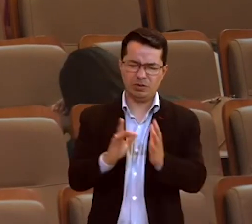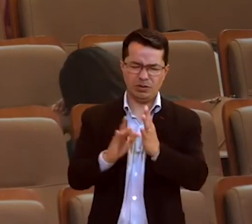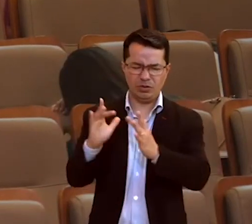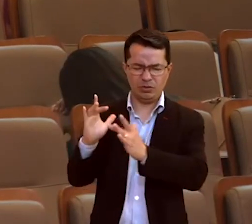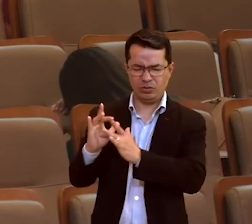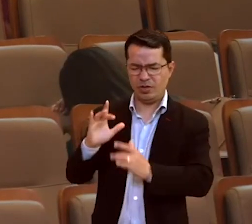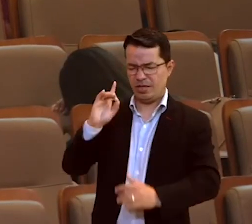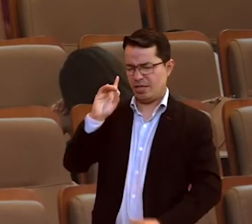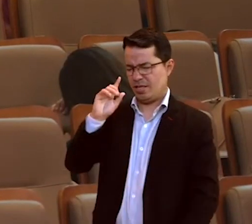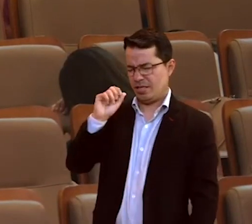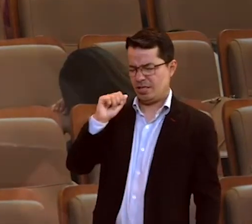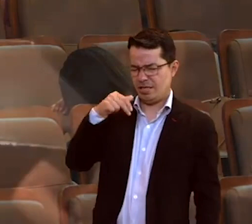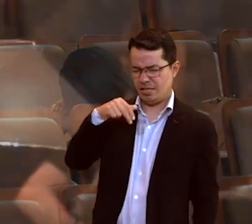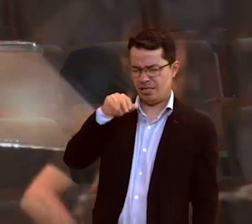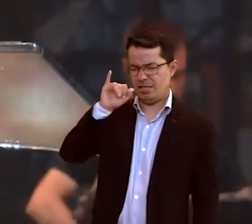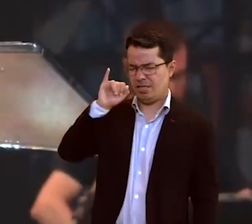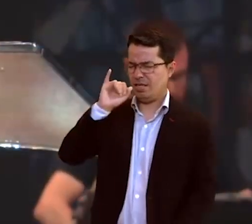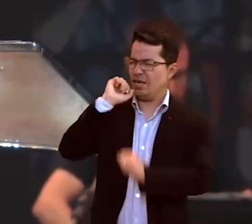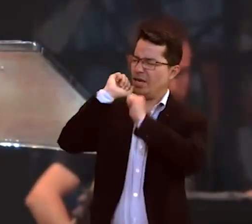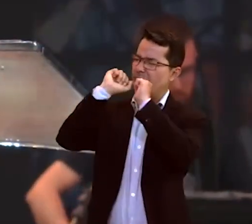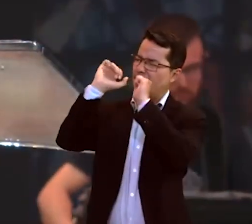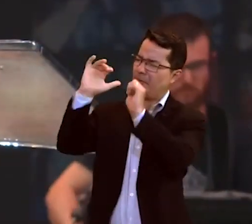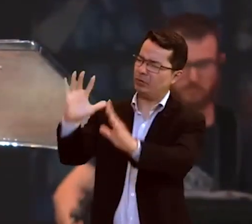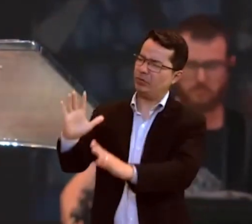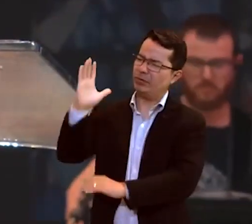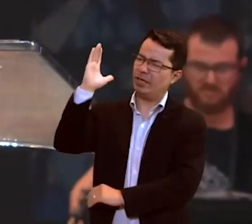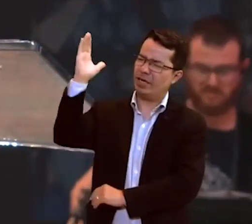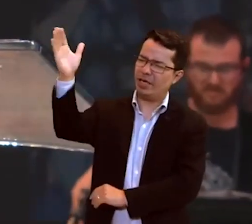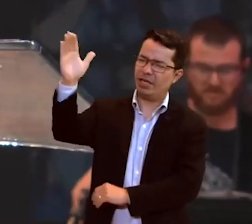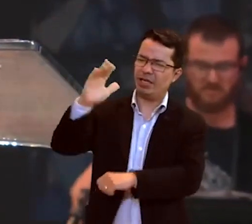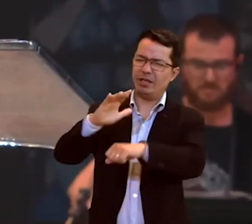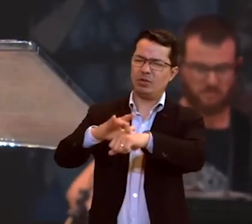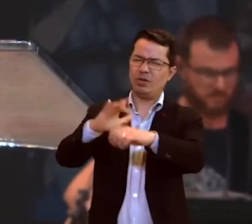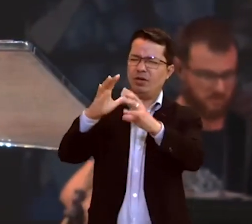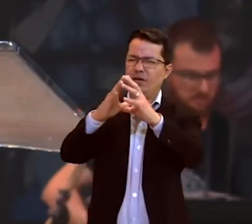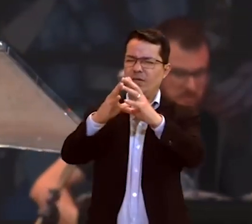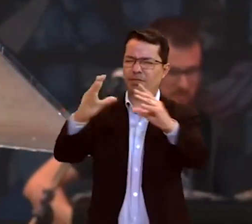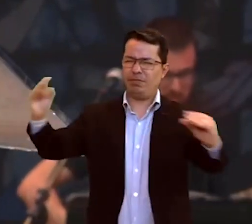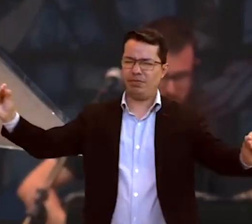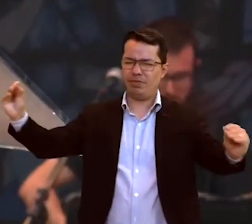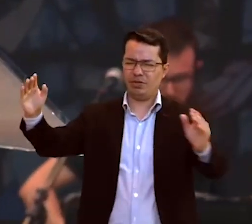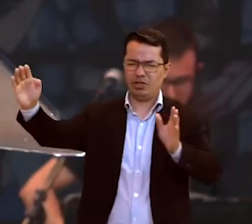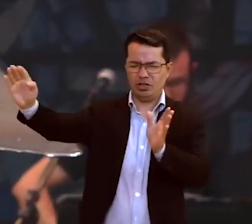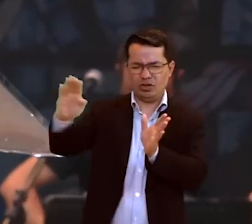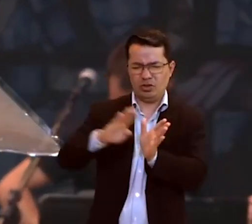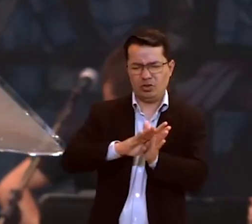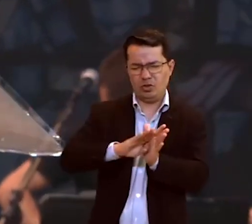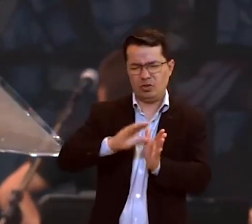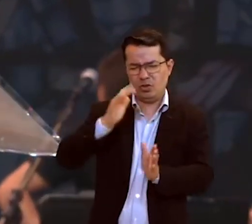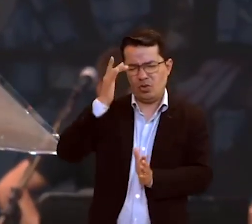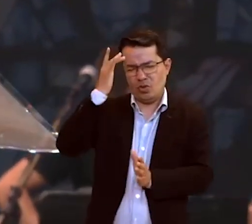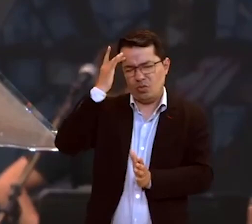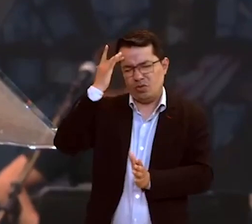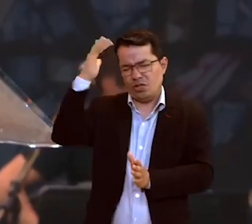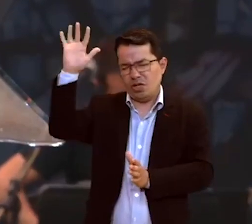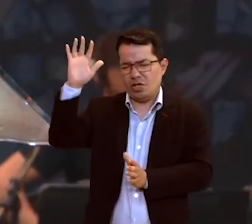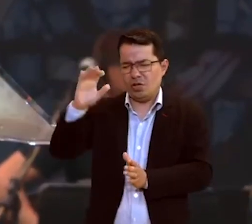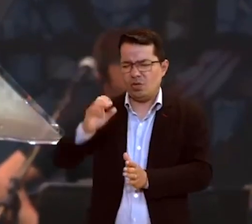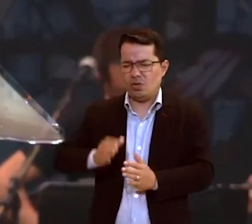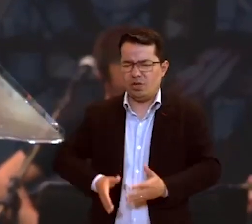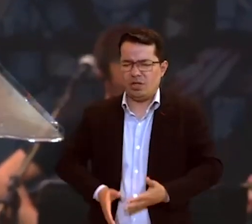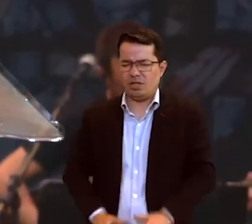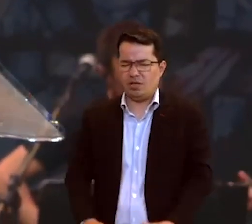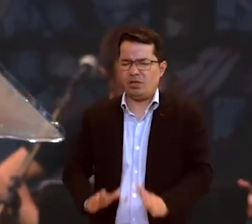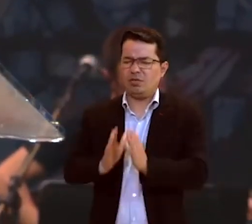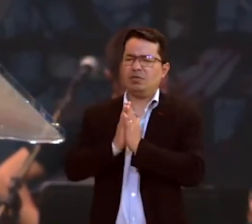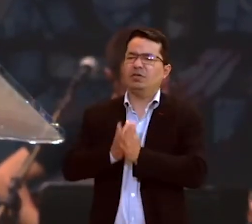risco. Deus, coloca a tua mão agora. Deus, ela talvez esteja no caminho, talvez já chegou. Mas o Senhor é Deus. E nós